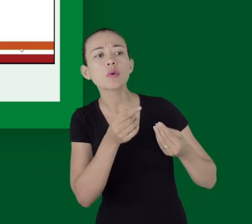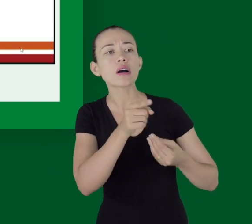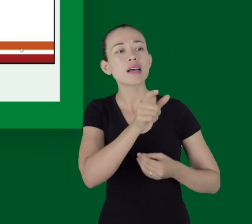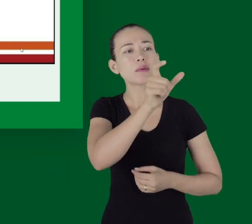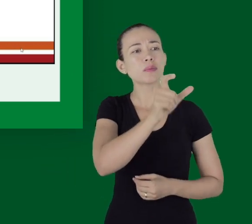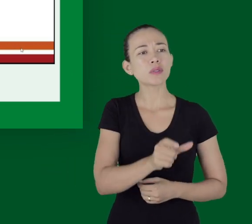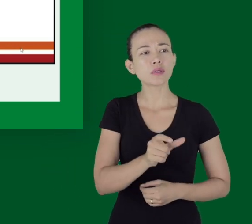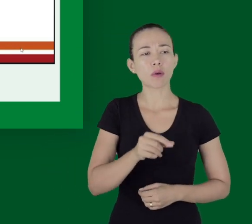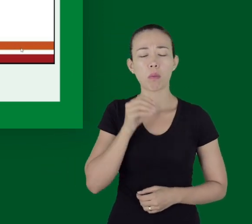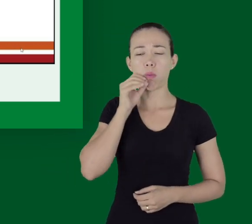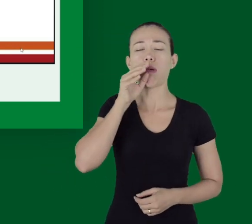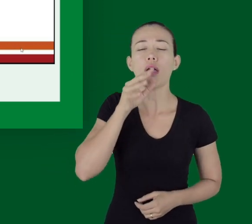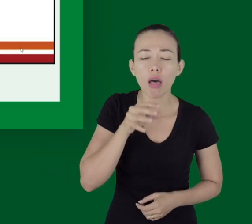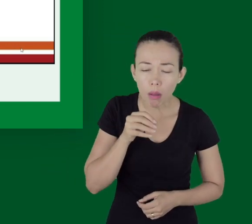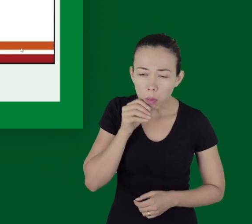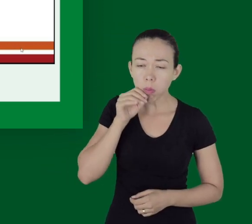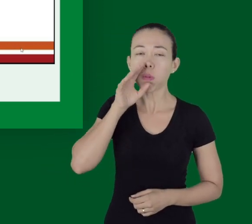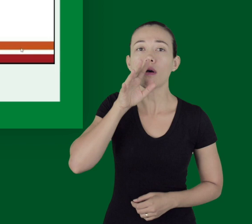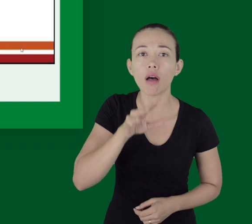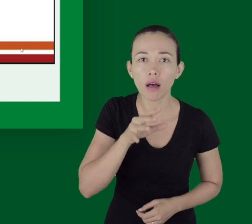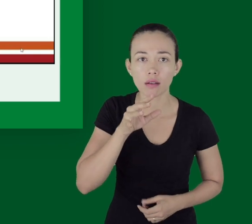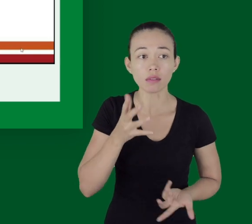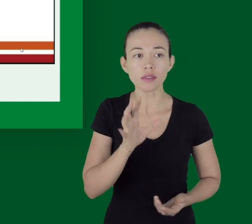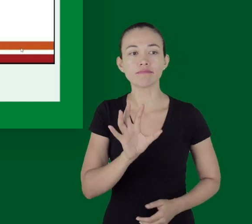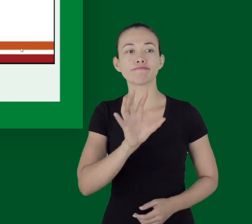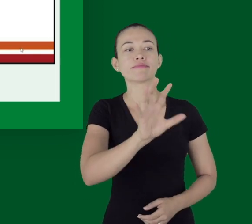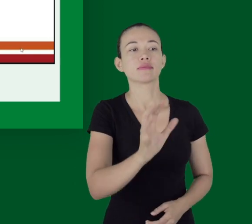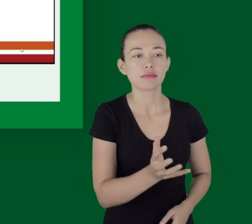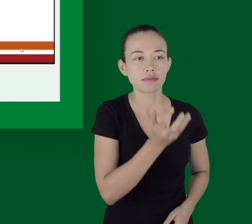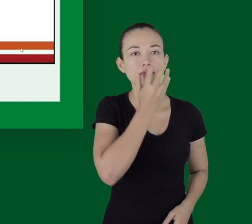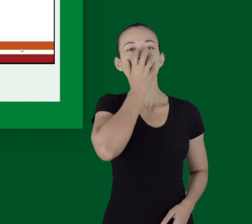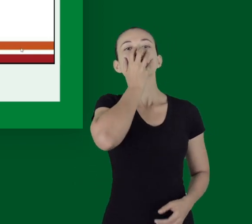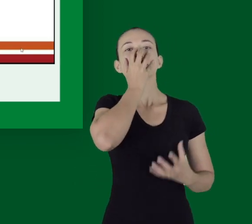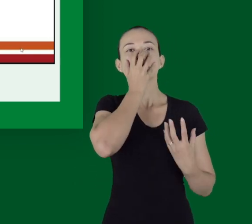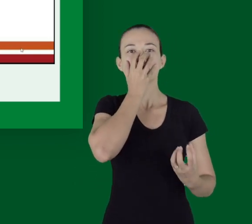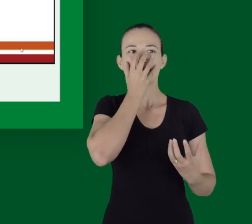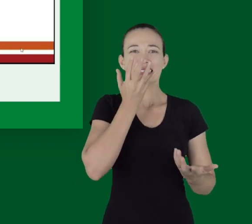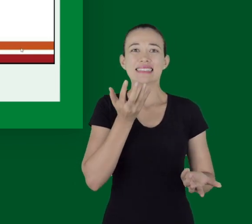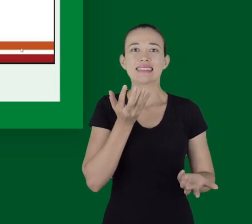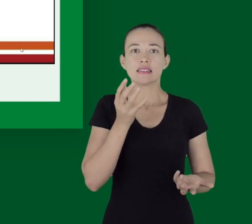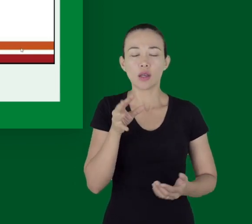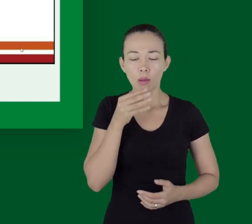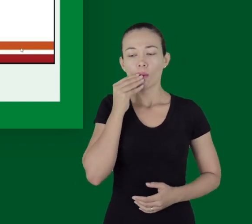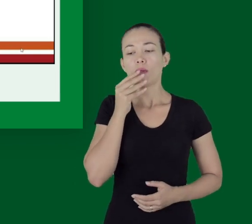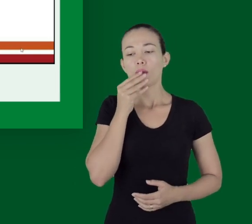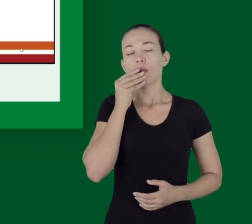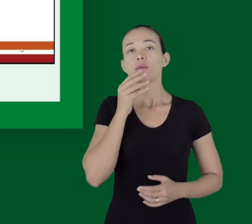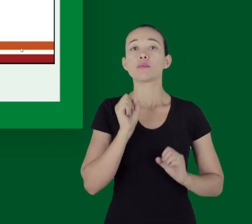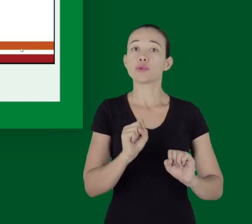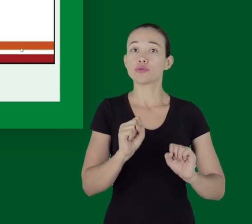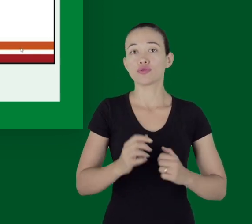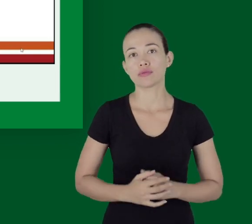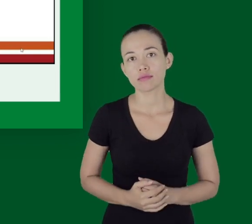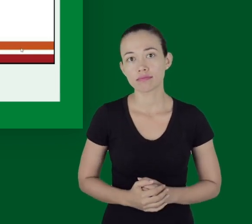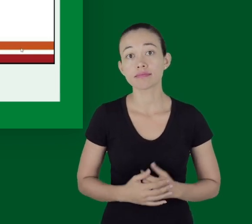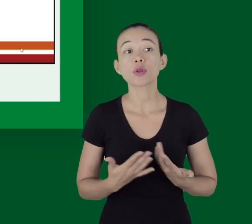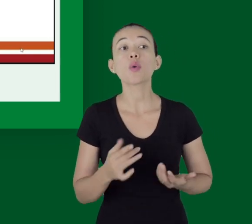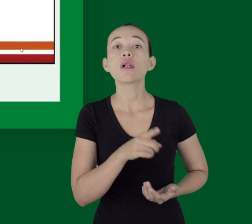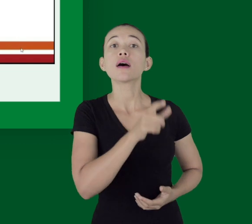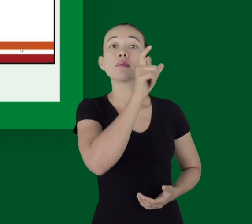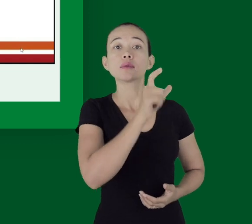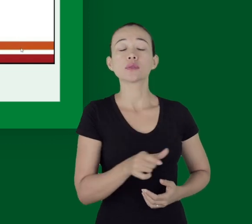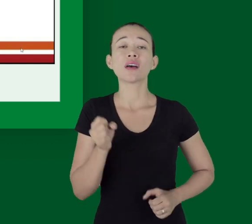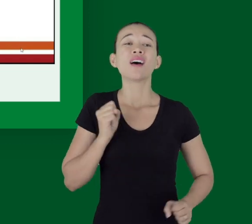se for um paciente que está vomitando, está com náusea, evitar colocar máscara naquele momento, porque ele pode broncoaspirar. Se for um paciente que